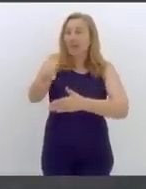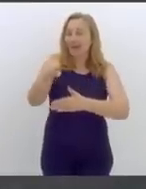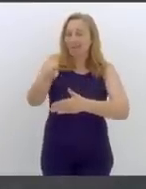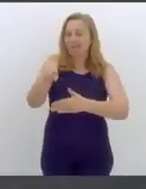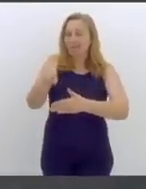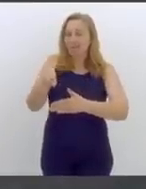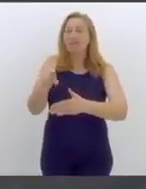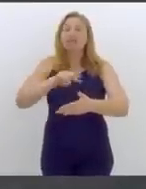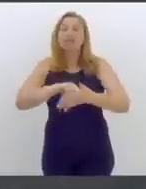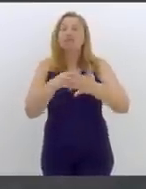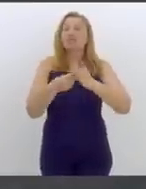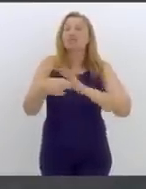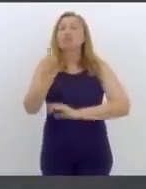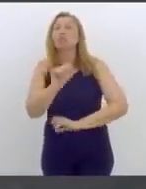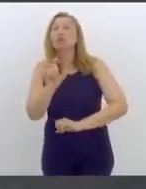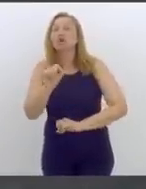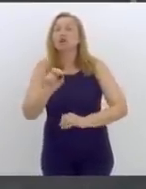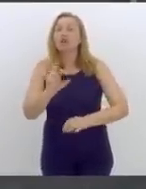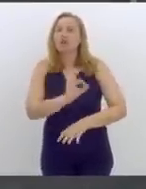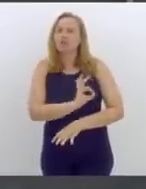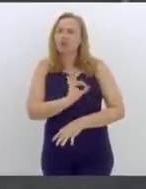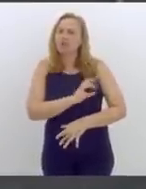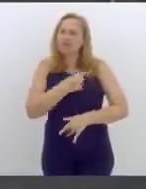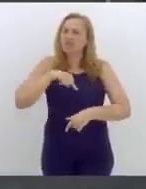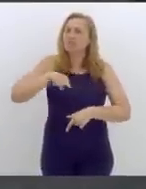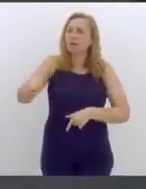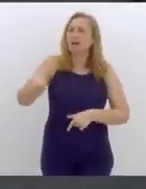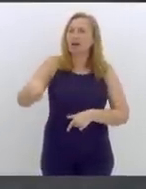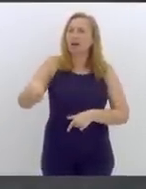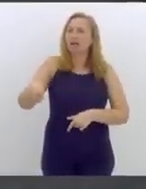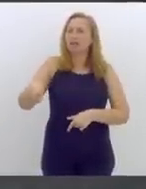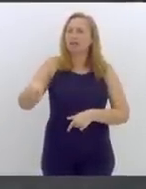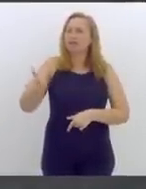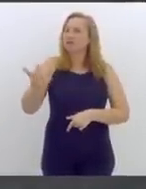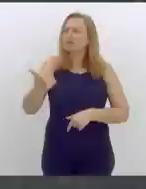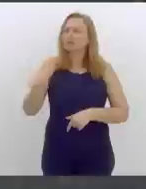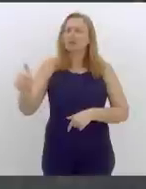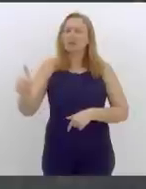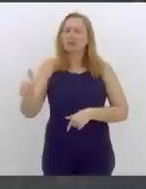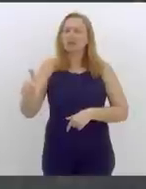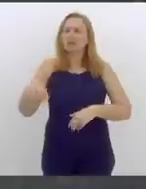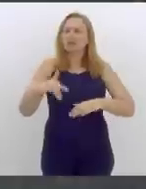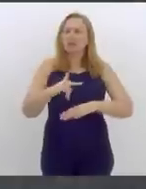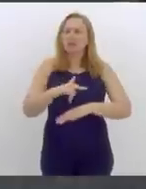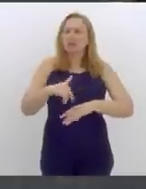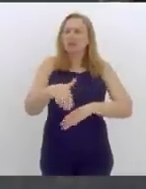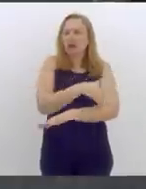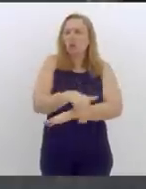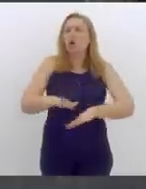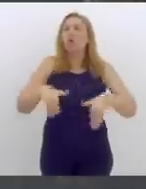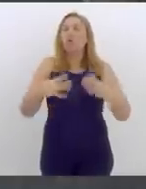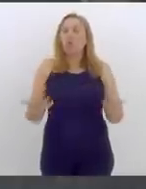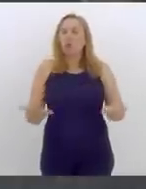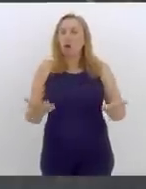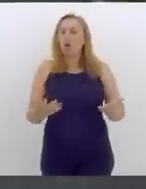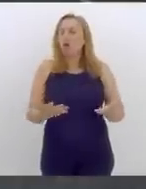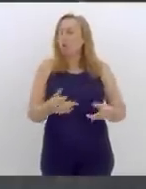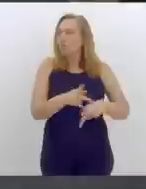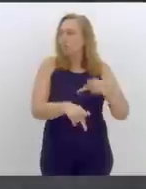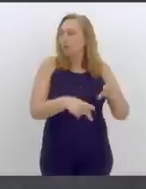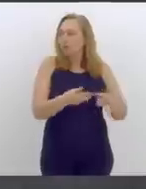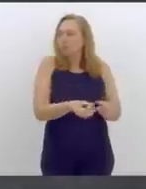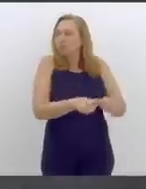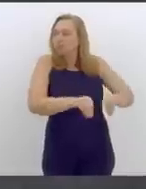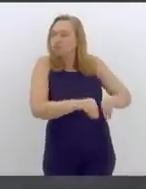significa que o policiamento que deveria ir para lá não está também no asfalto Então qual o público que será atingido